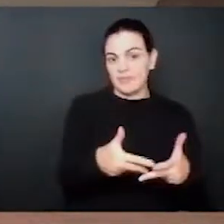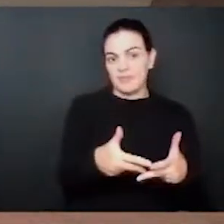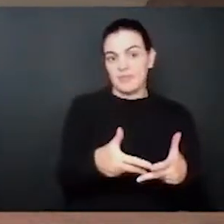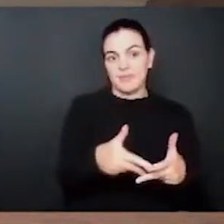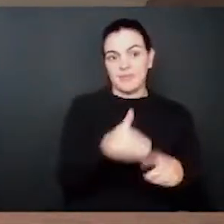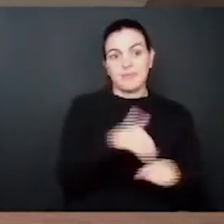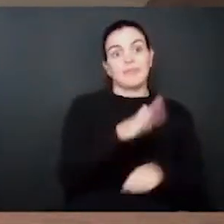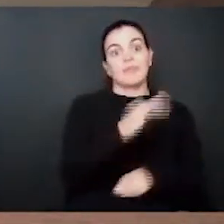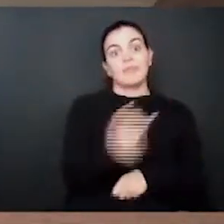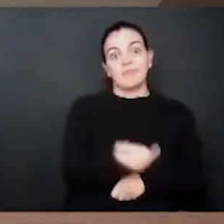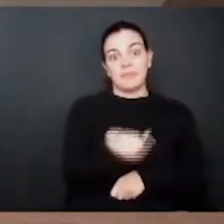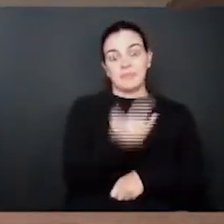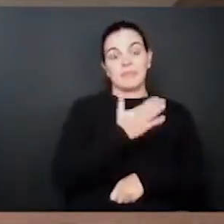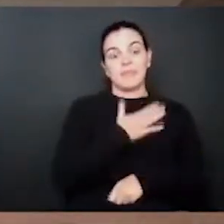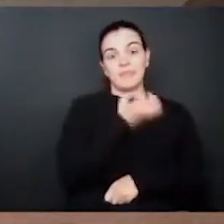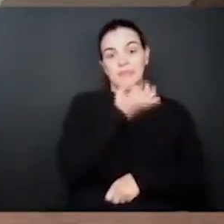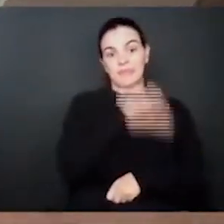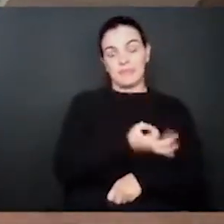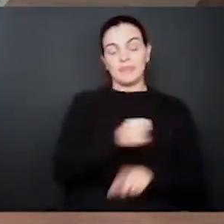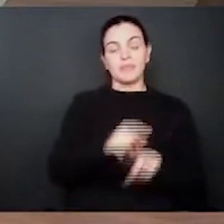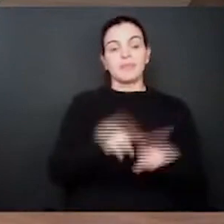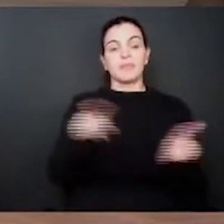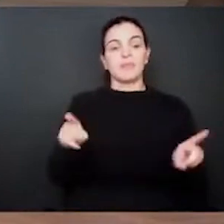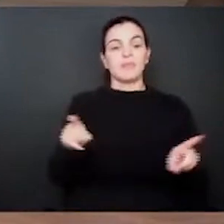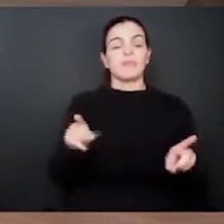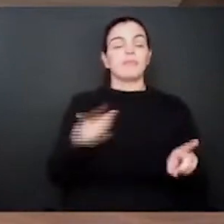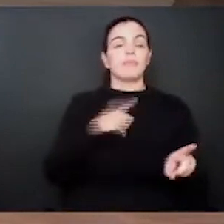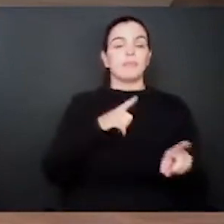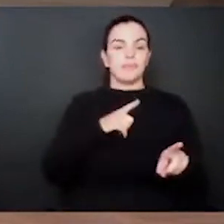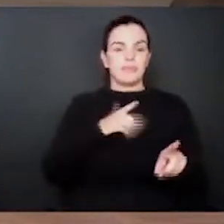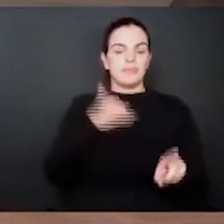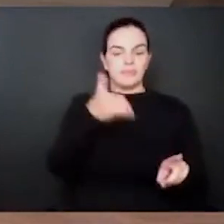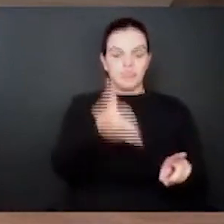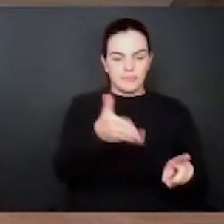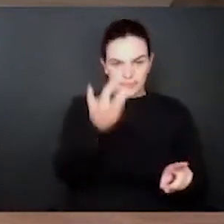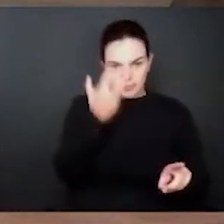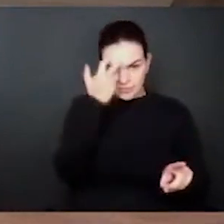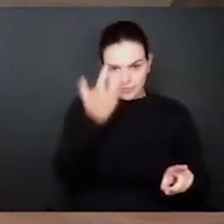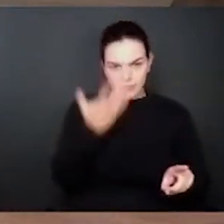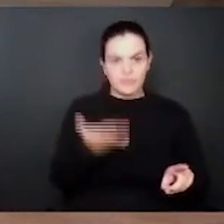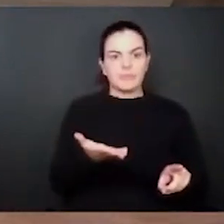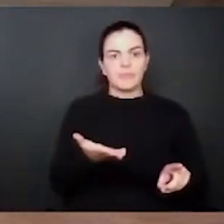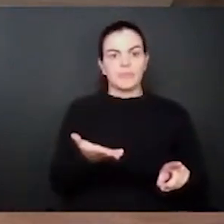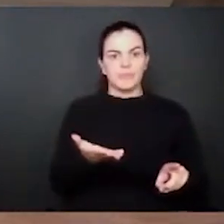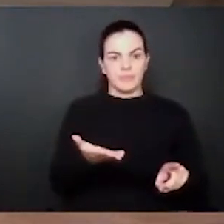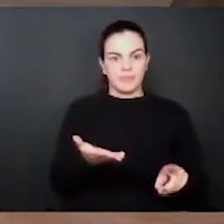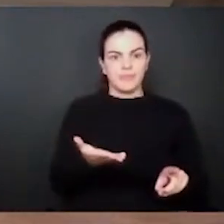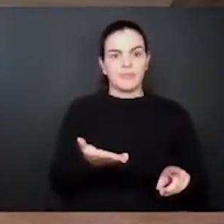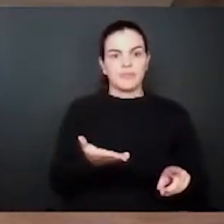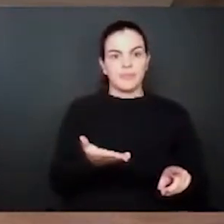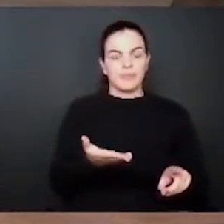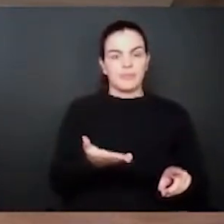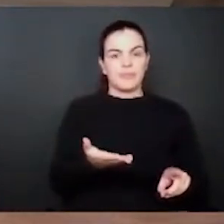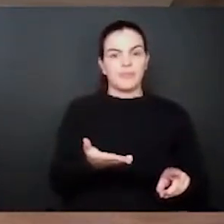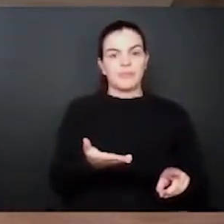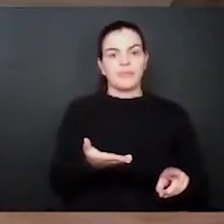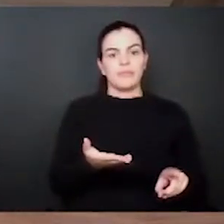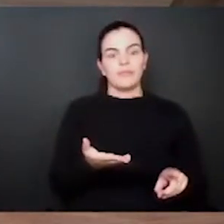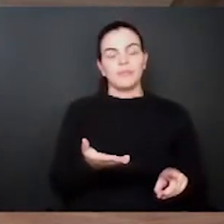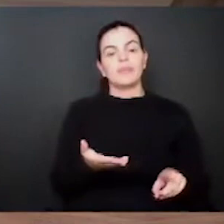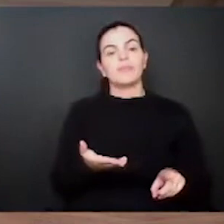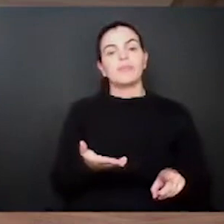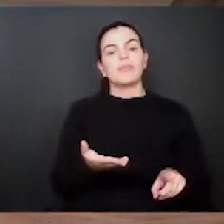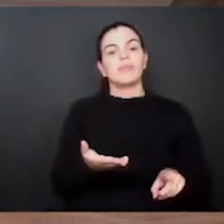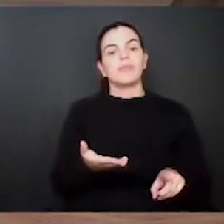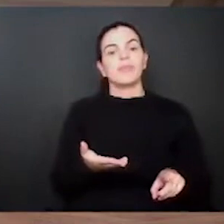Claro que envolve outras áreas, envolve a cultura, que é a mesma comissão, envolve a questão